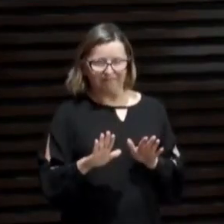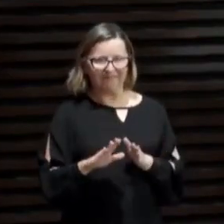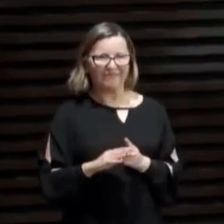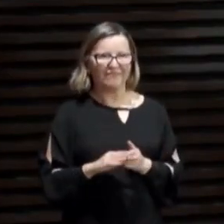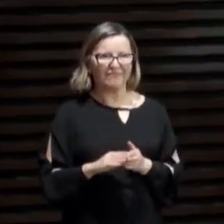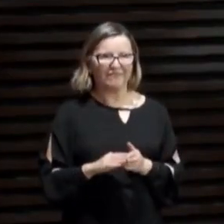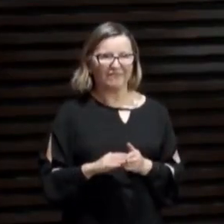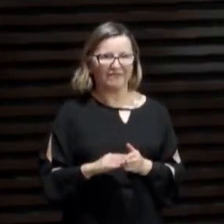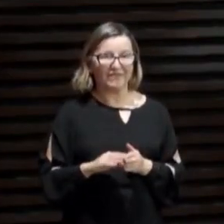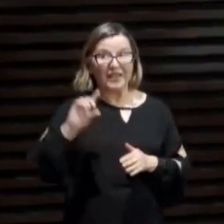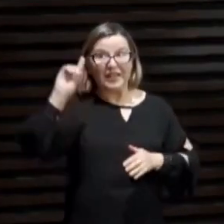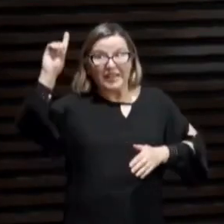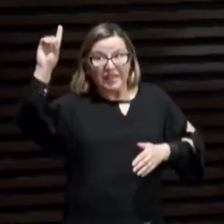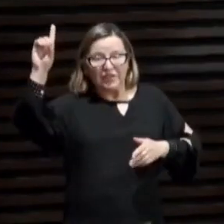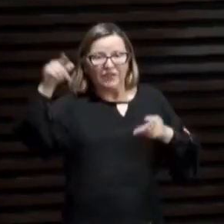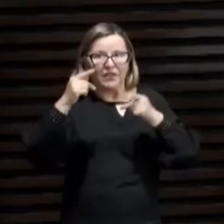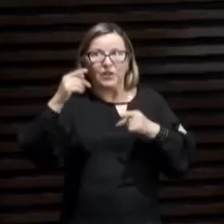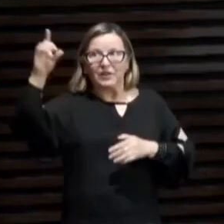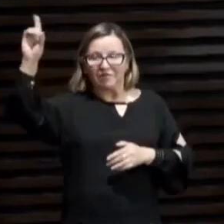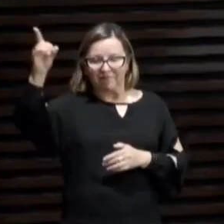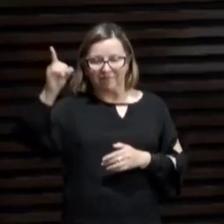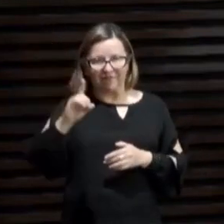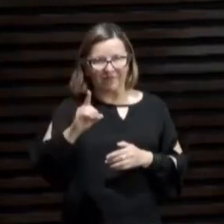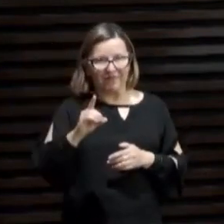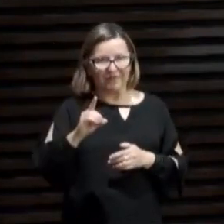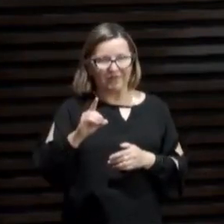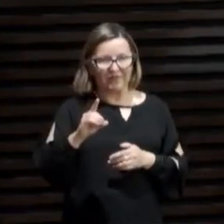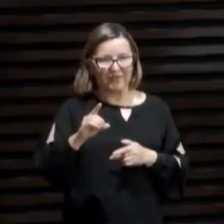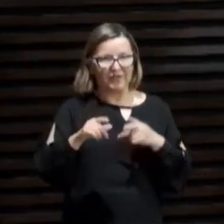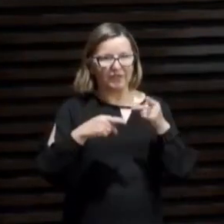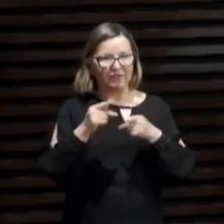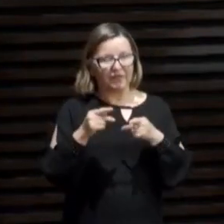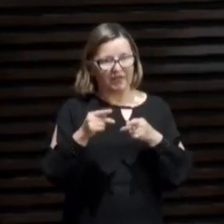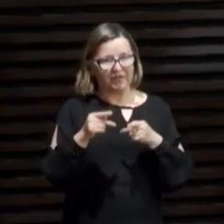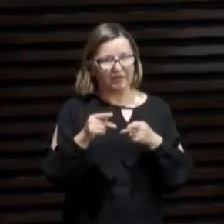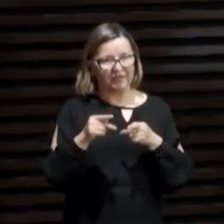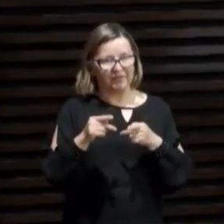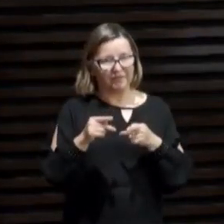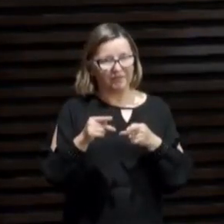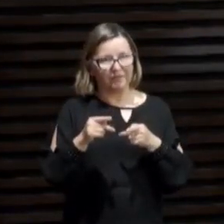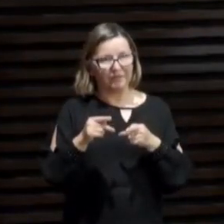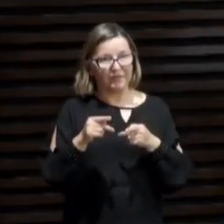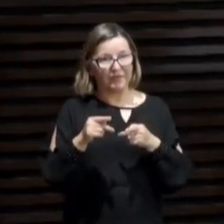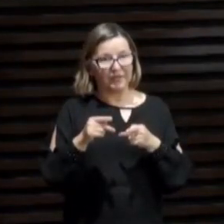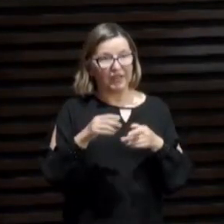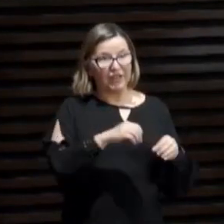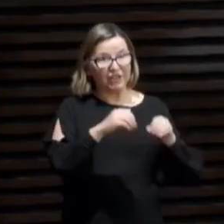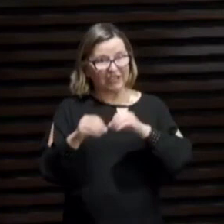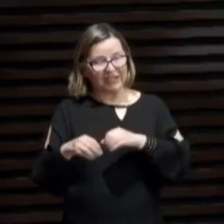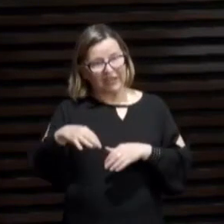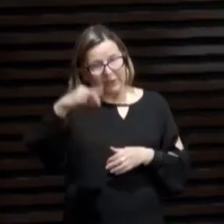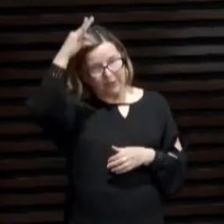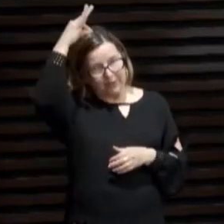então descerei ali e falarei contigo, tirarei do espírito, com letra maiúscula, que está em ti, e